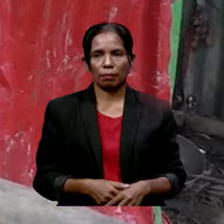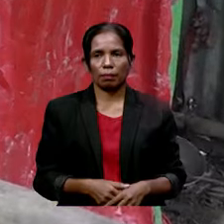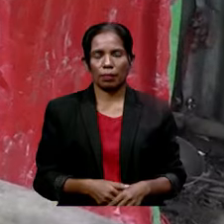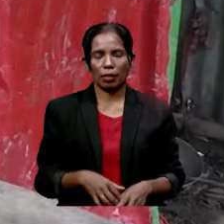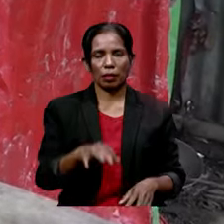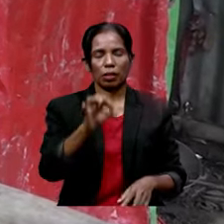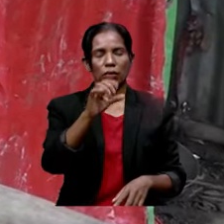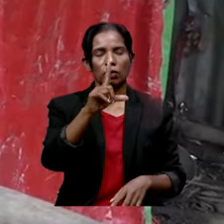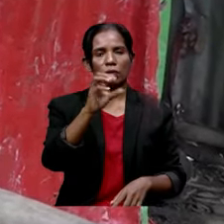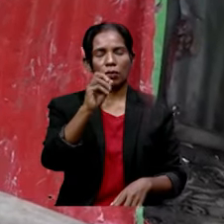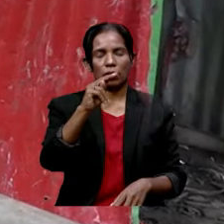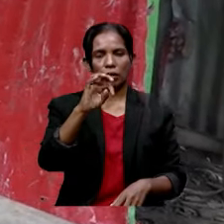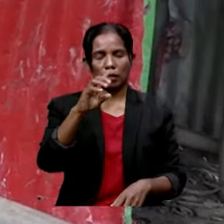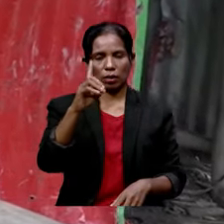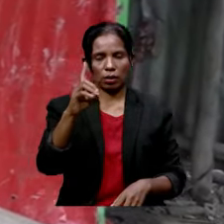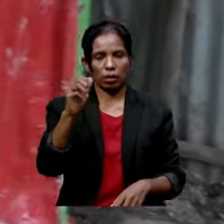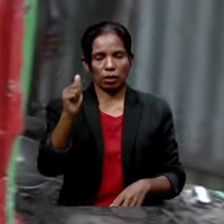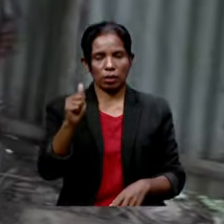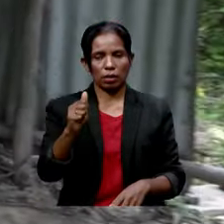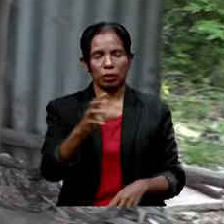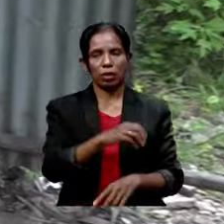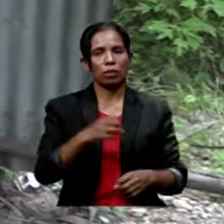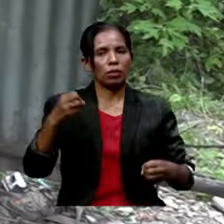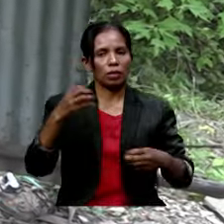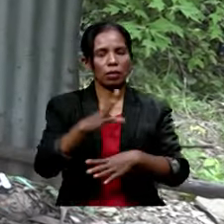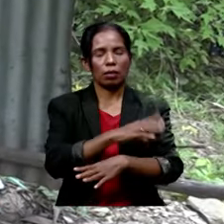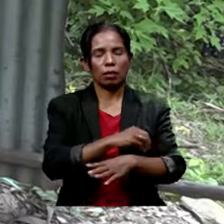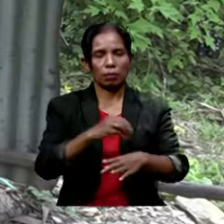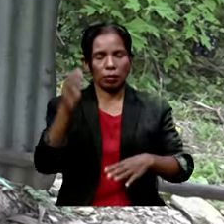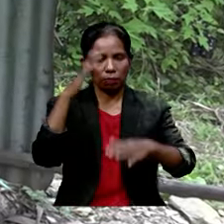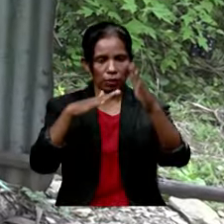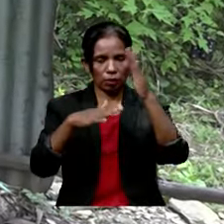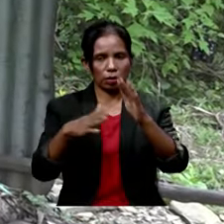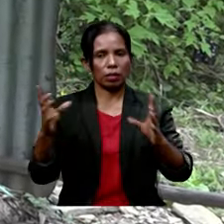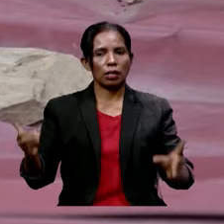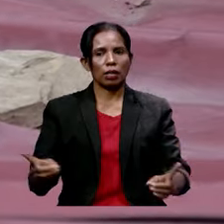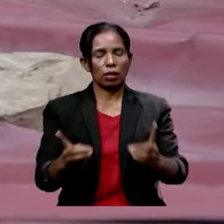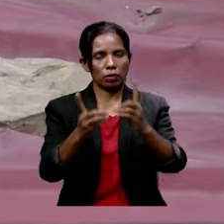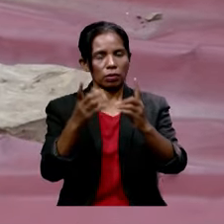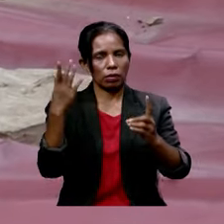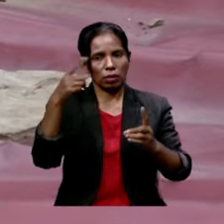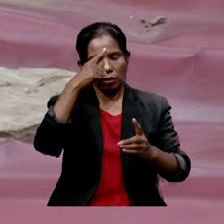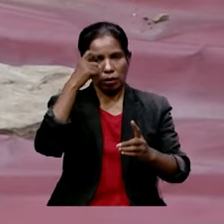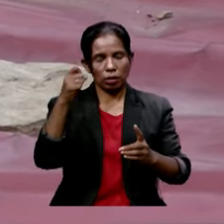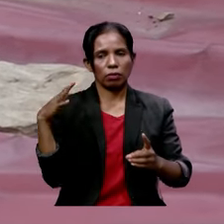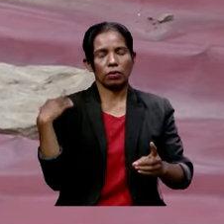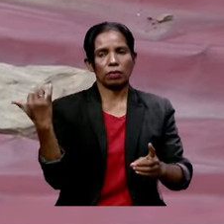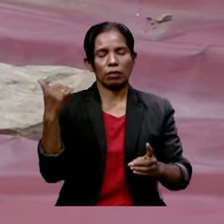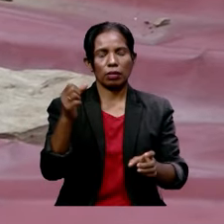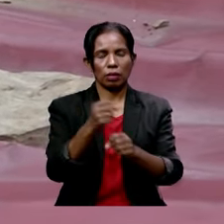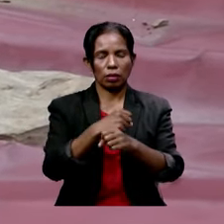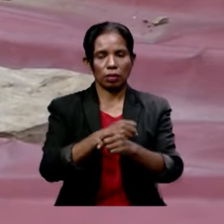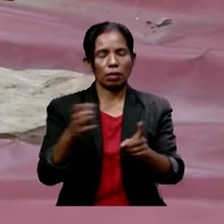Florinda abandona hela ni umane ho kondisaun traumatika ba acontecimento ni beni enfrenta hela ne tama zoven balon halo